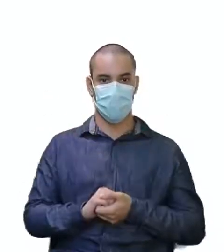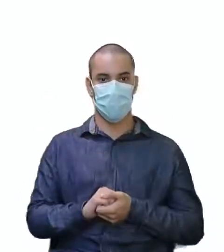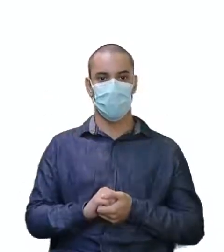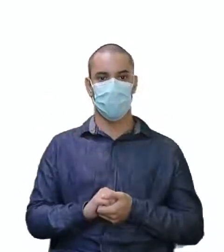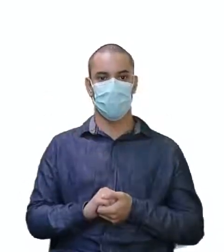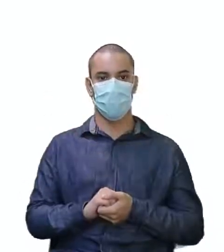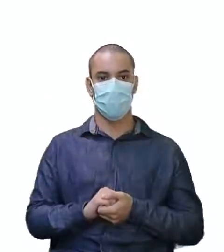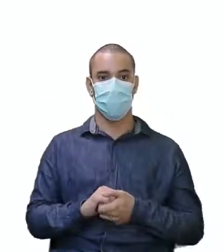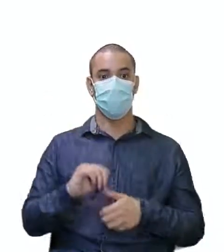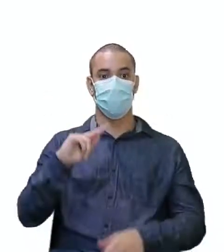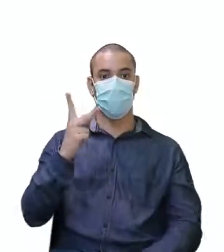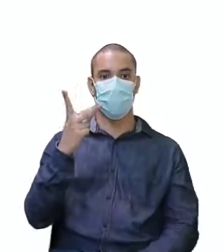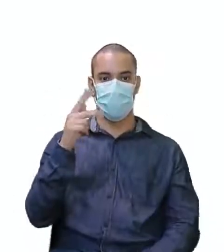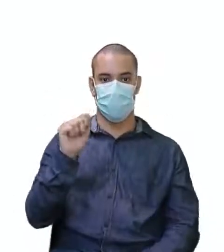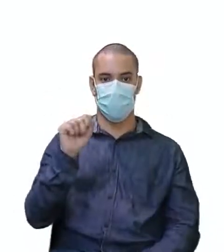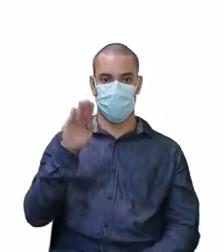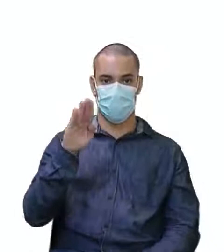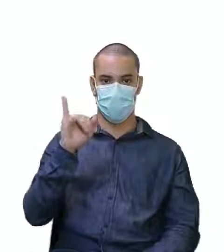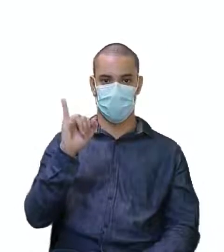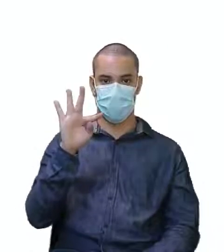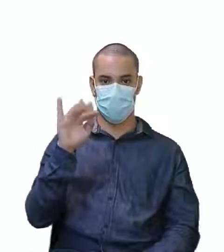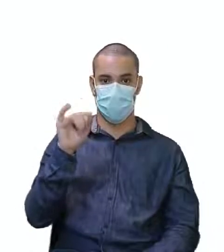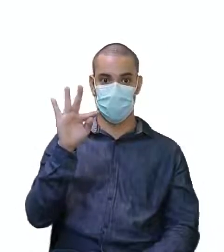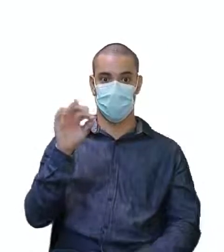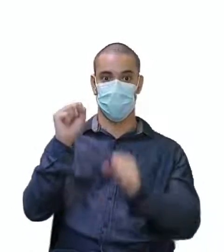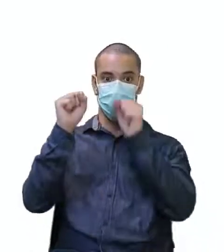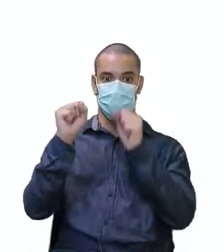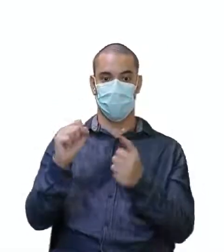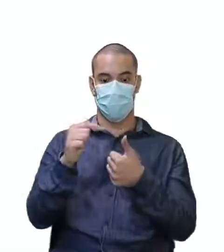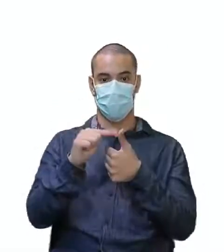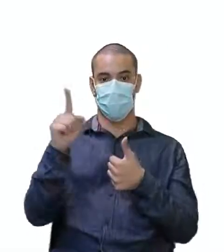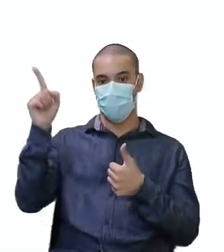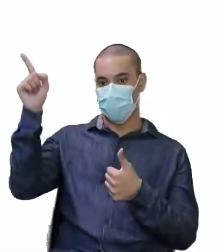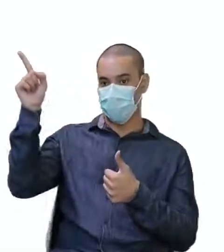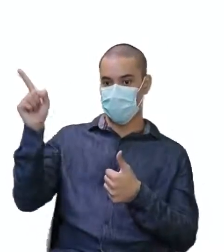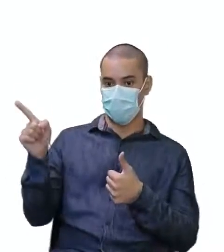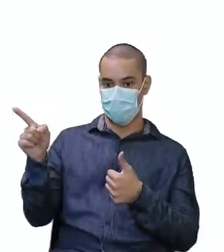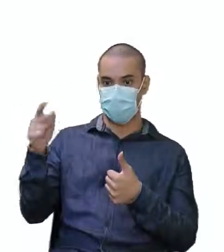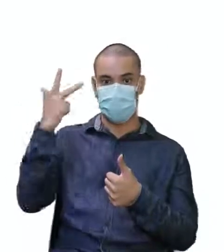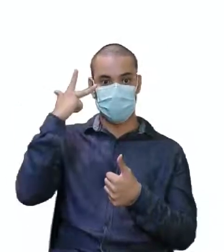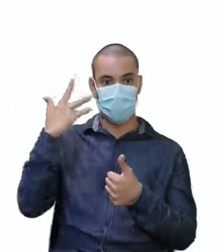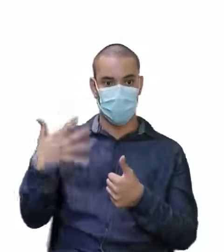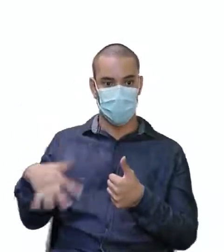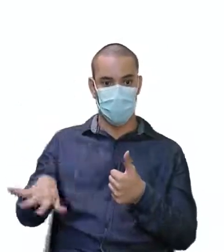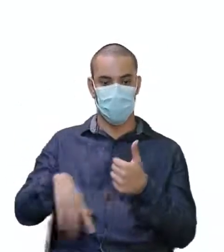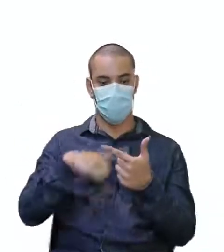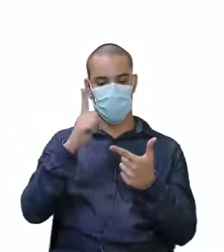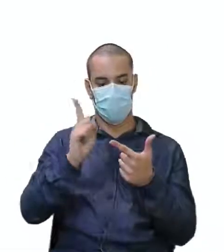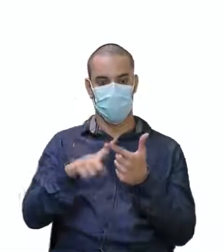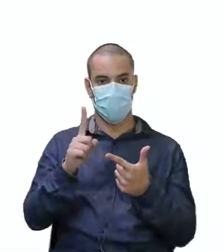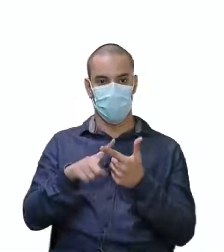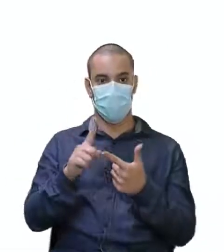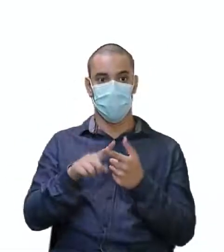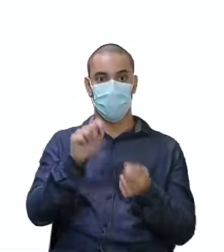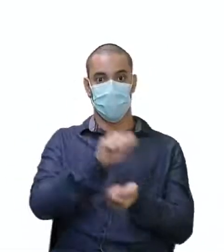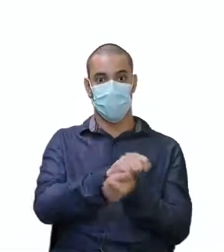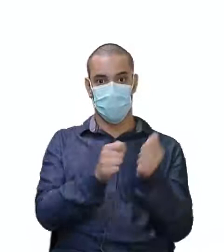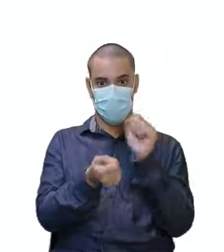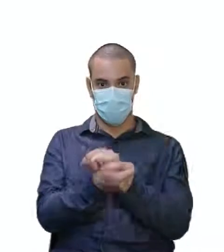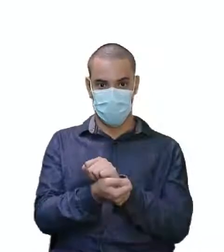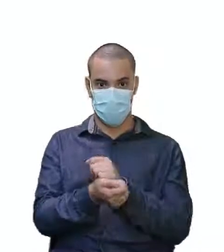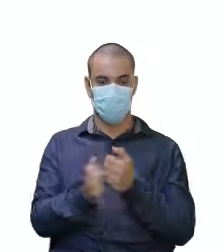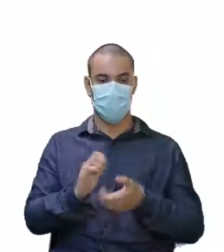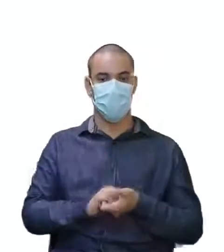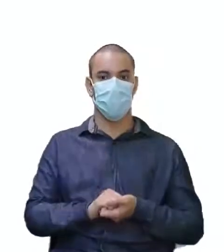Os habitats podem ser classificados em naturais e artificiais. Tá? Habitat natural,